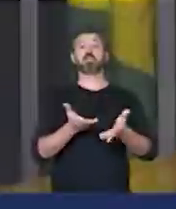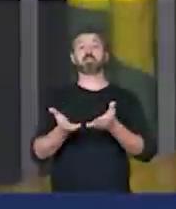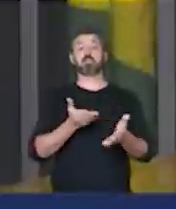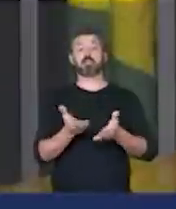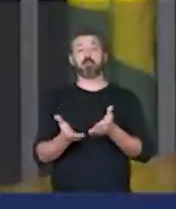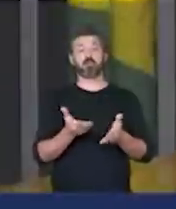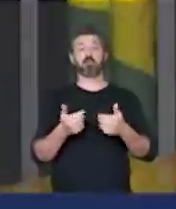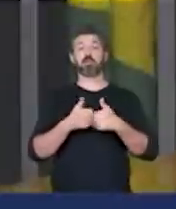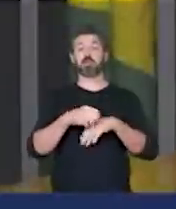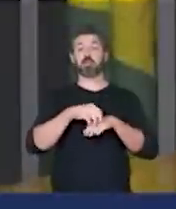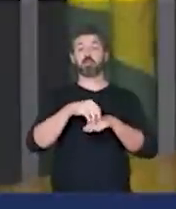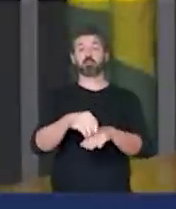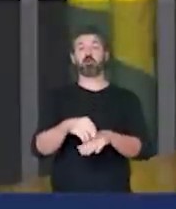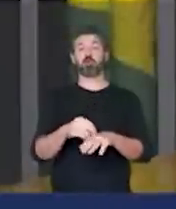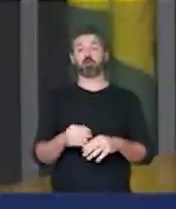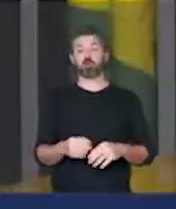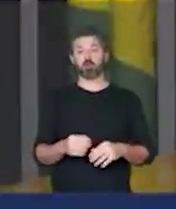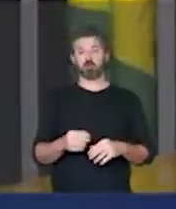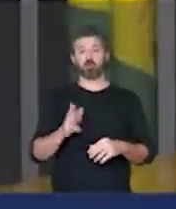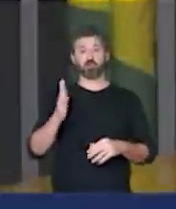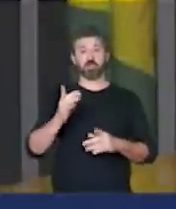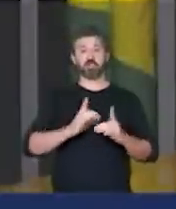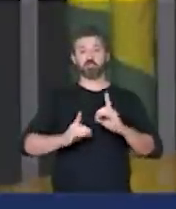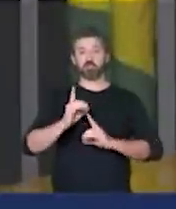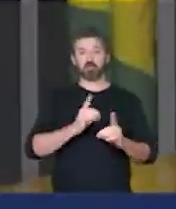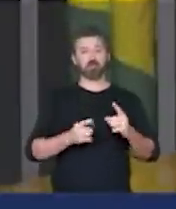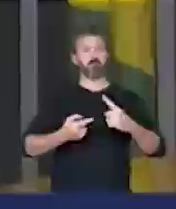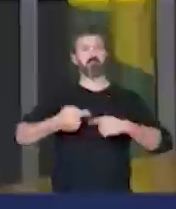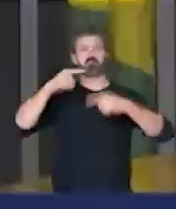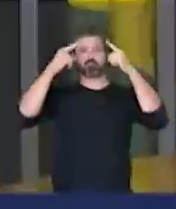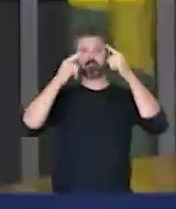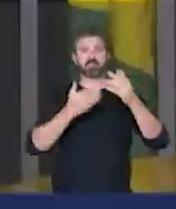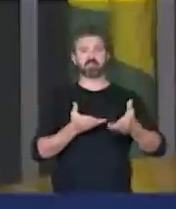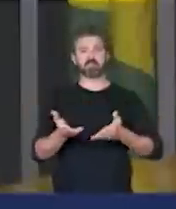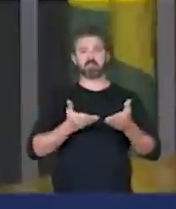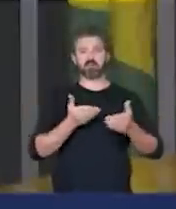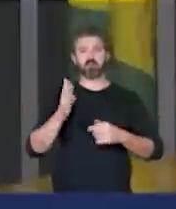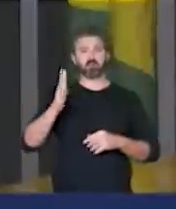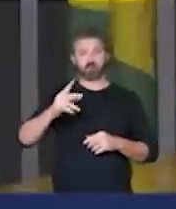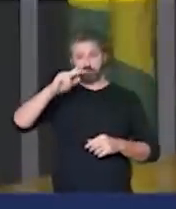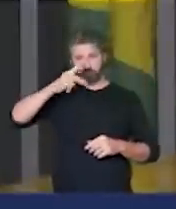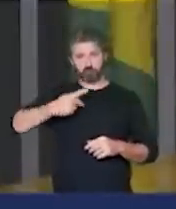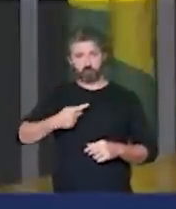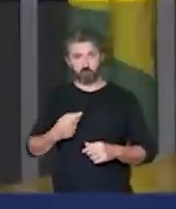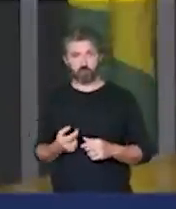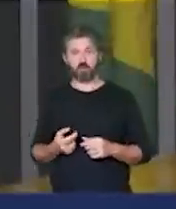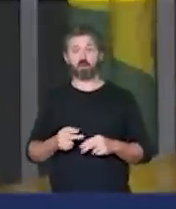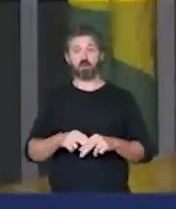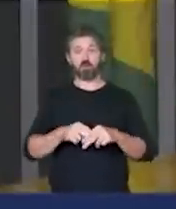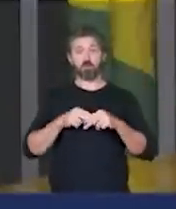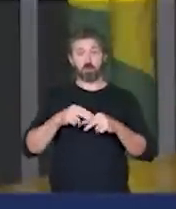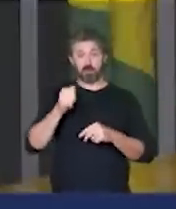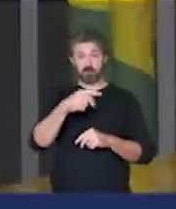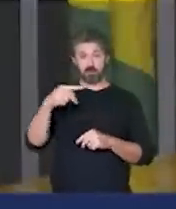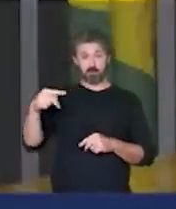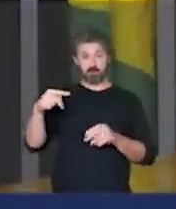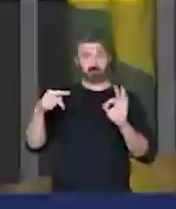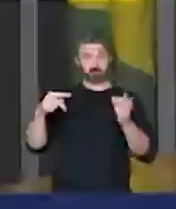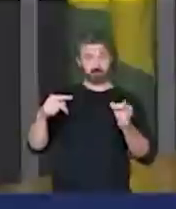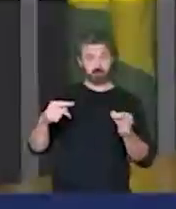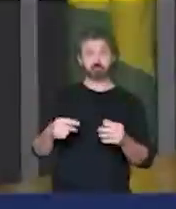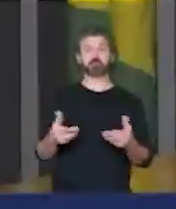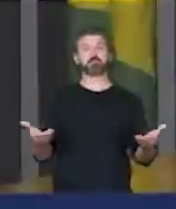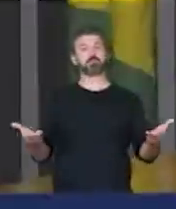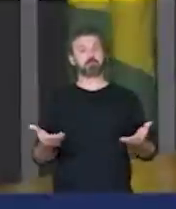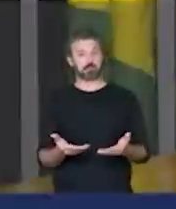transporte. A gente já dinamizou e já revolucionou o serviço de transporte individual por meio dos aplicativos.